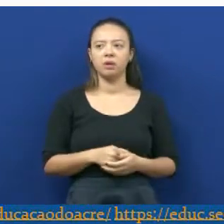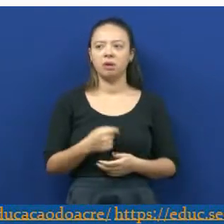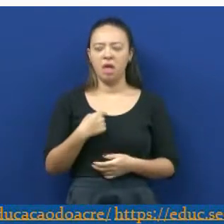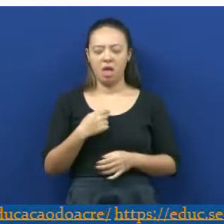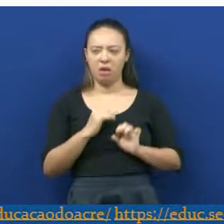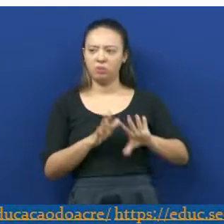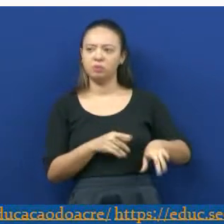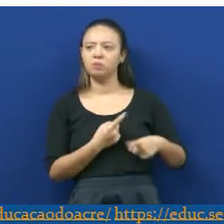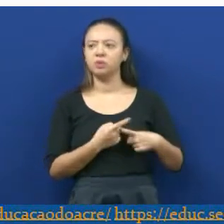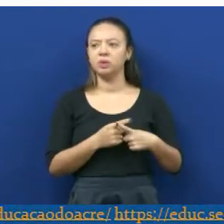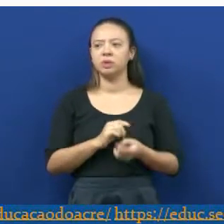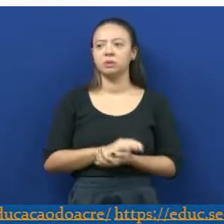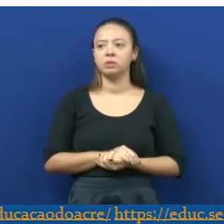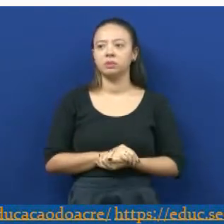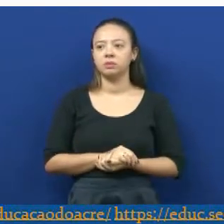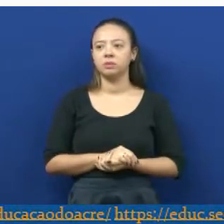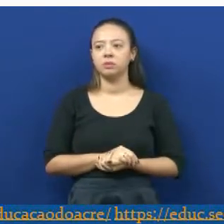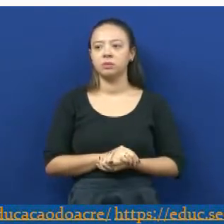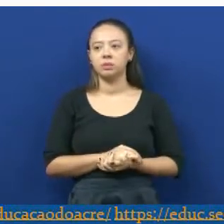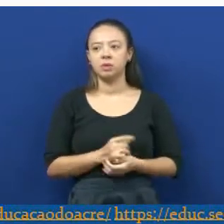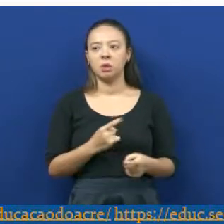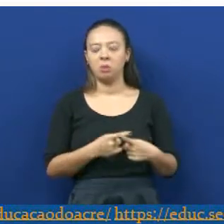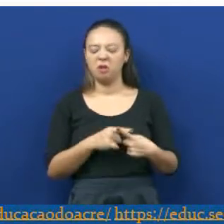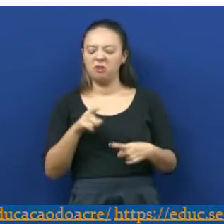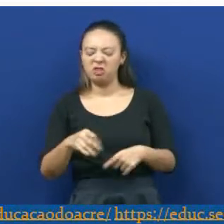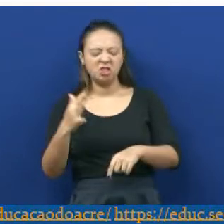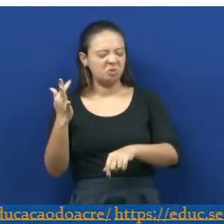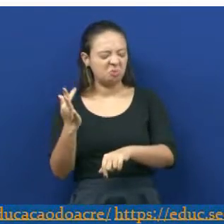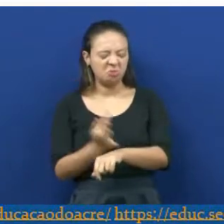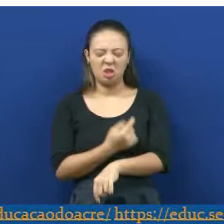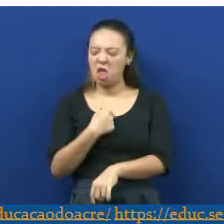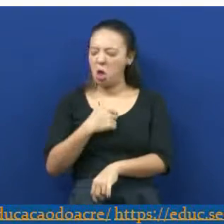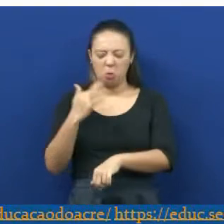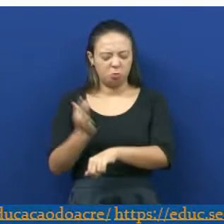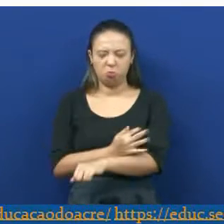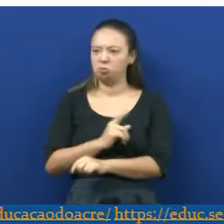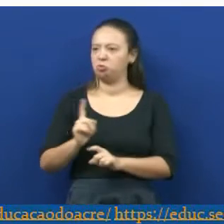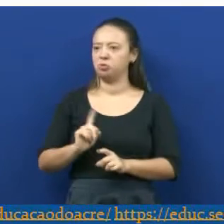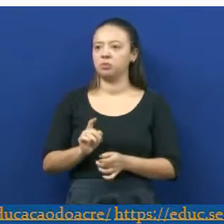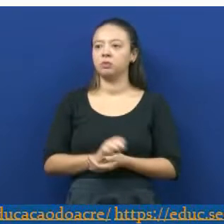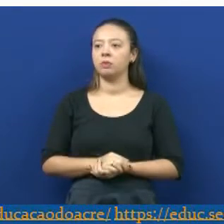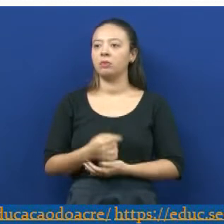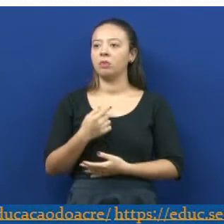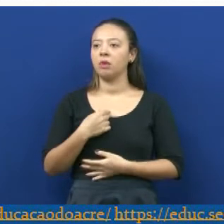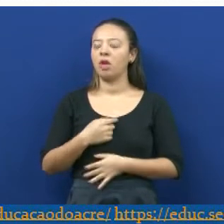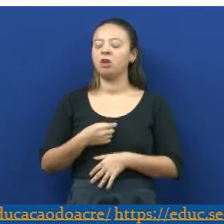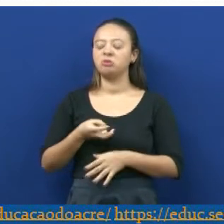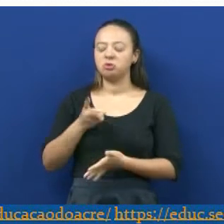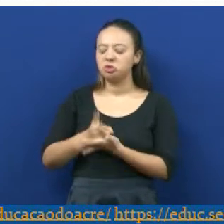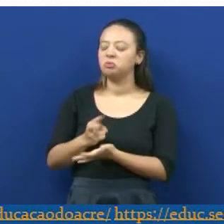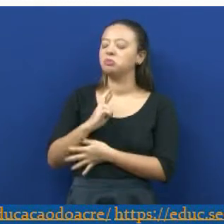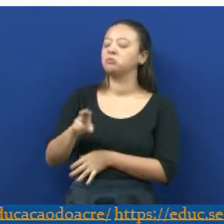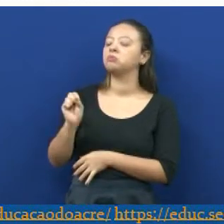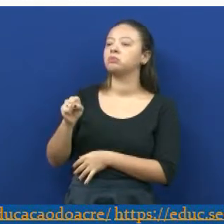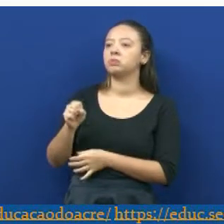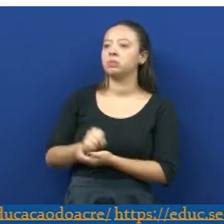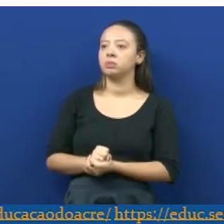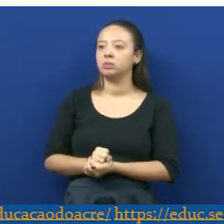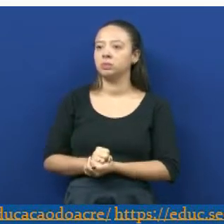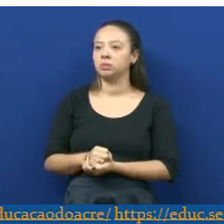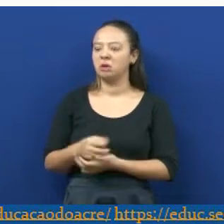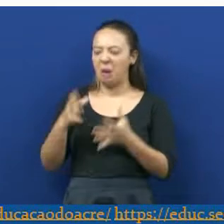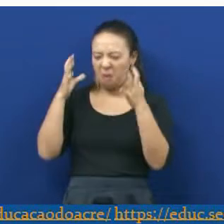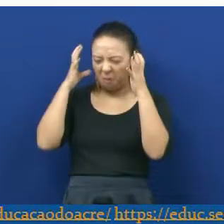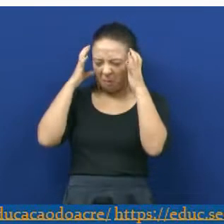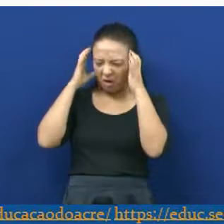quê? Porque lhe digo que estar com um ar insuportável? Repito que sim, e falarei sempre que me der na cabeça. Que cabeça,